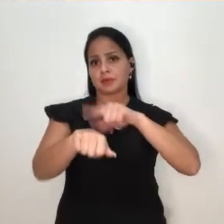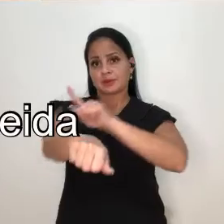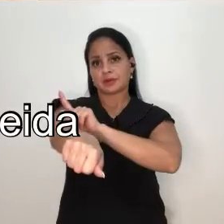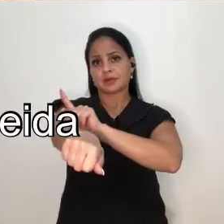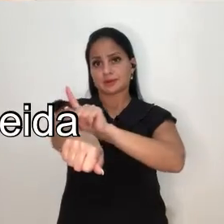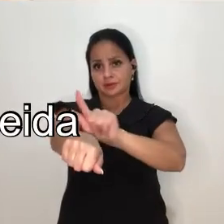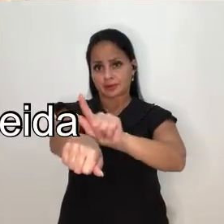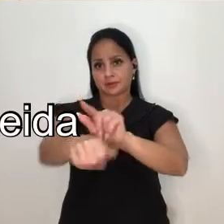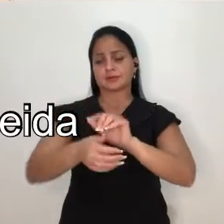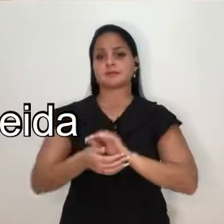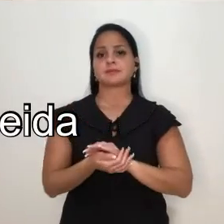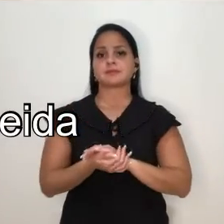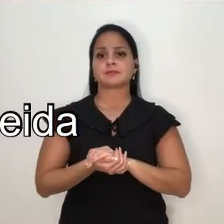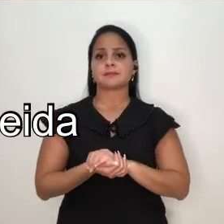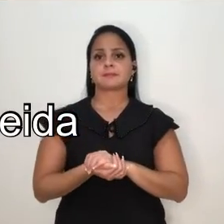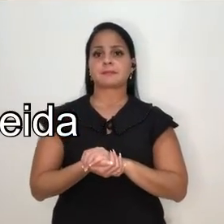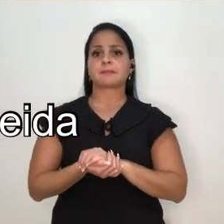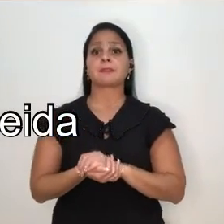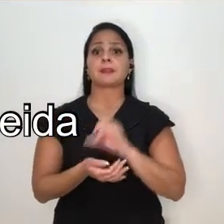graduação.